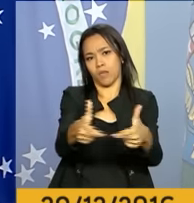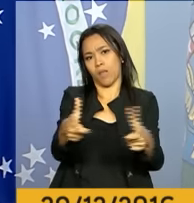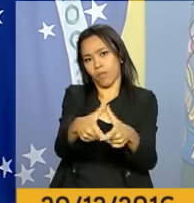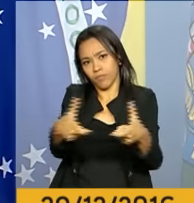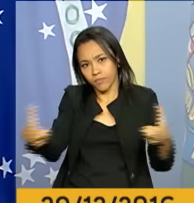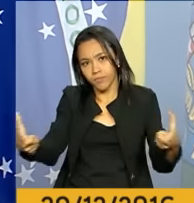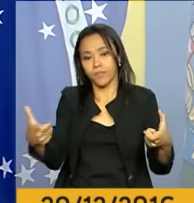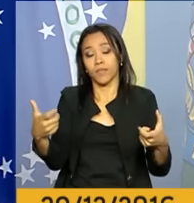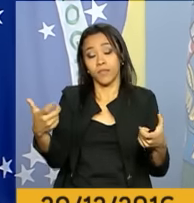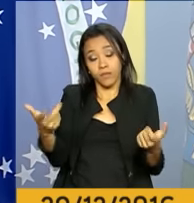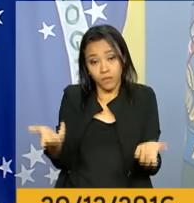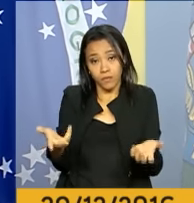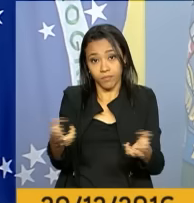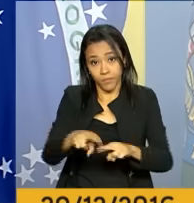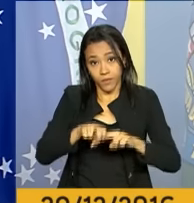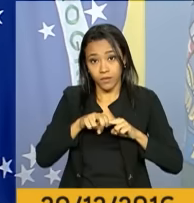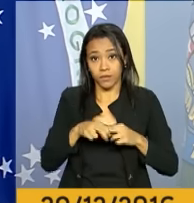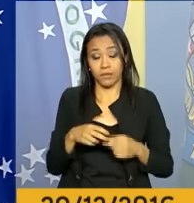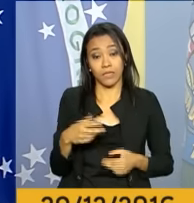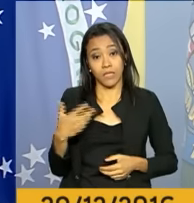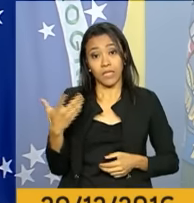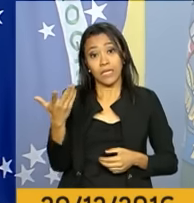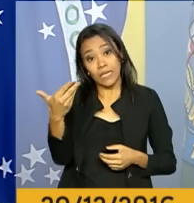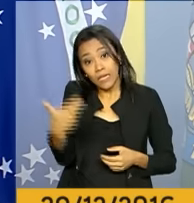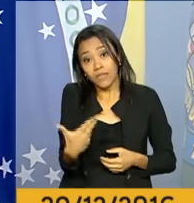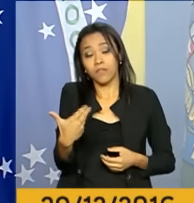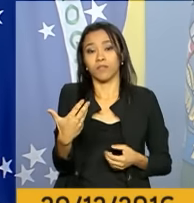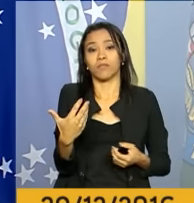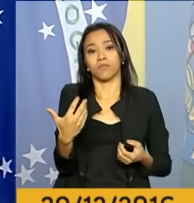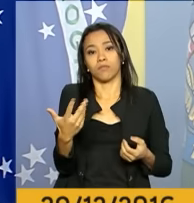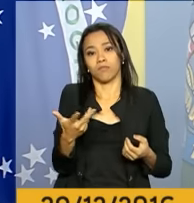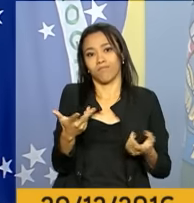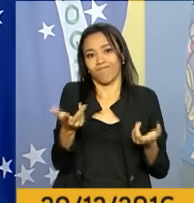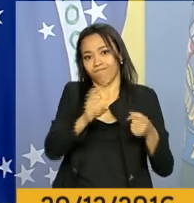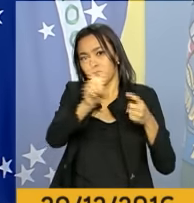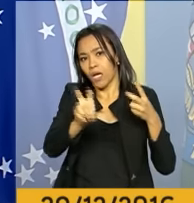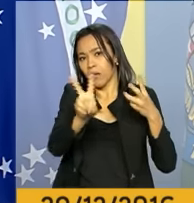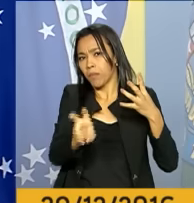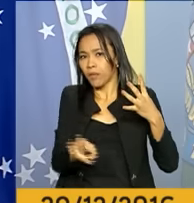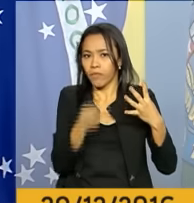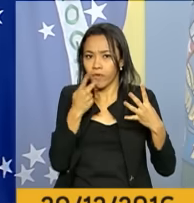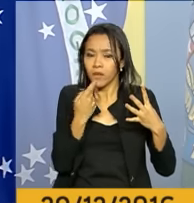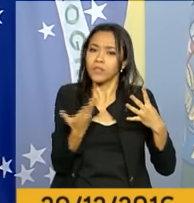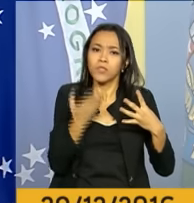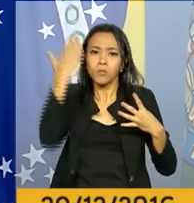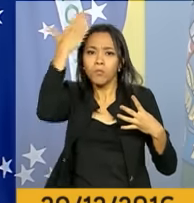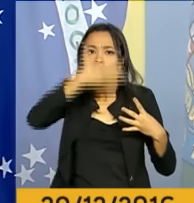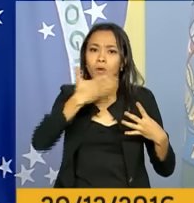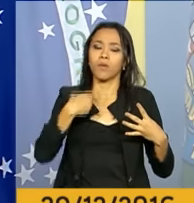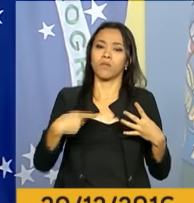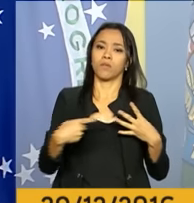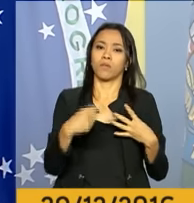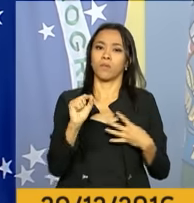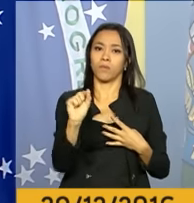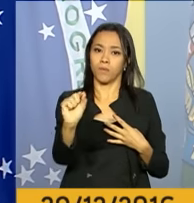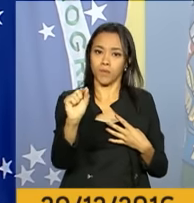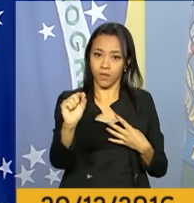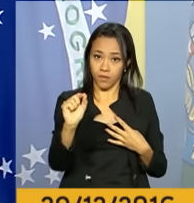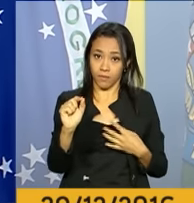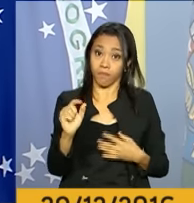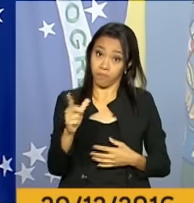e portanto estas matérias são eh fundamentais para revelar que ao lado da